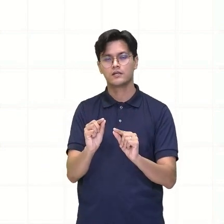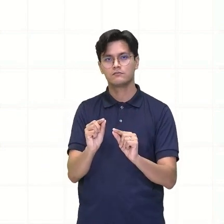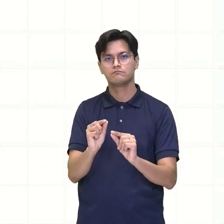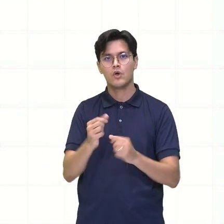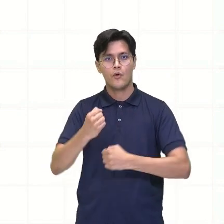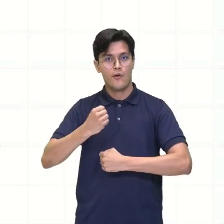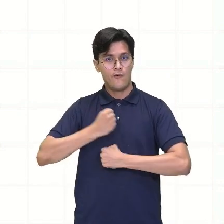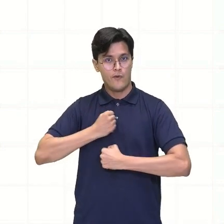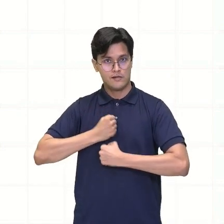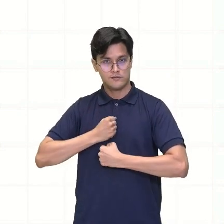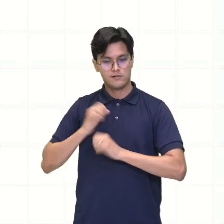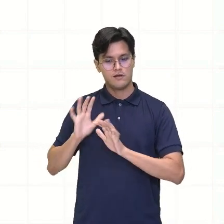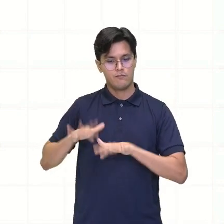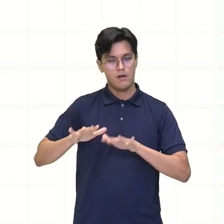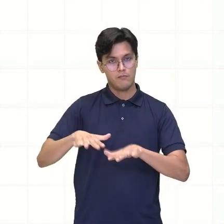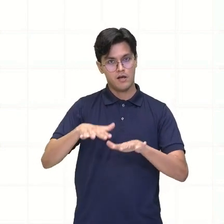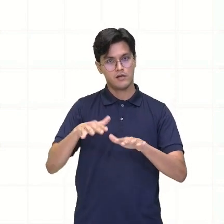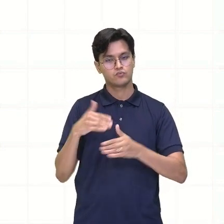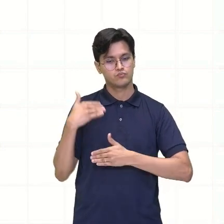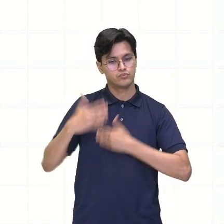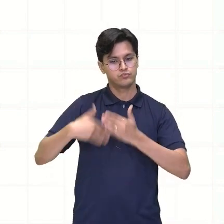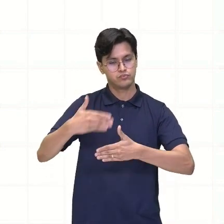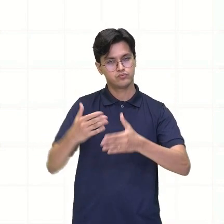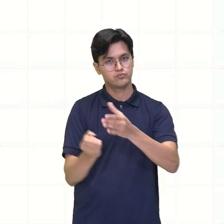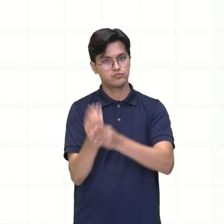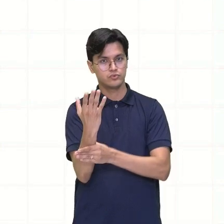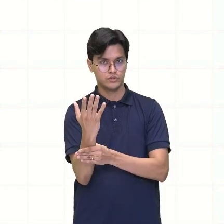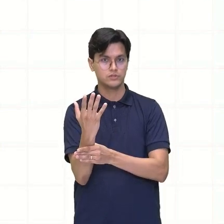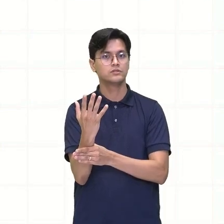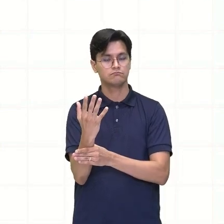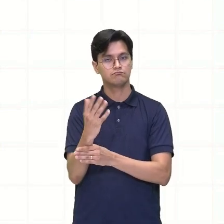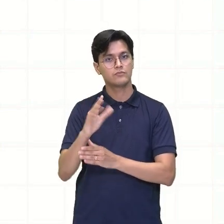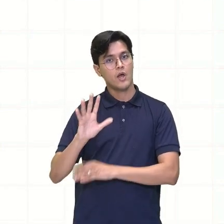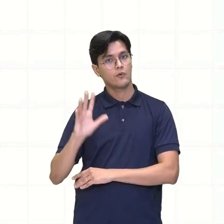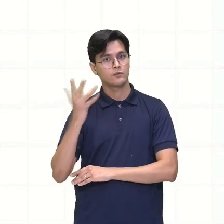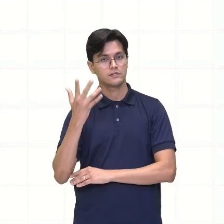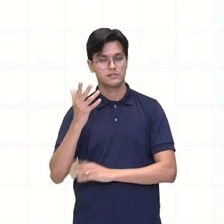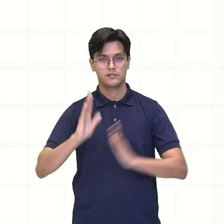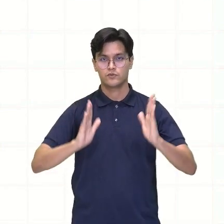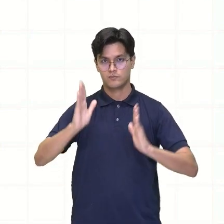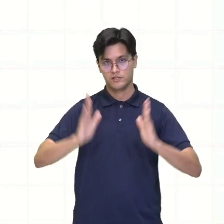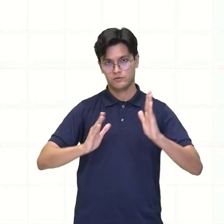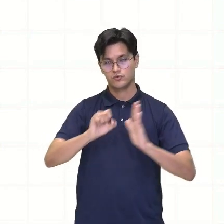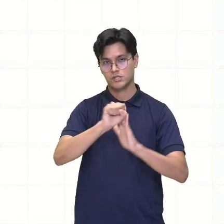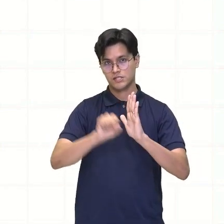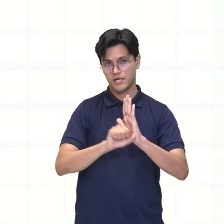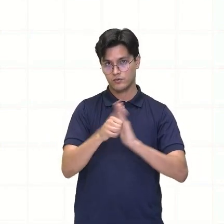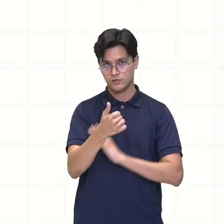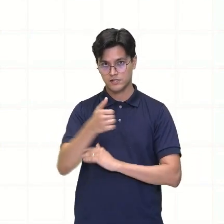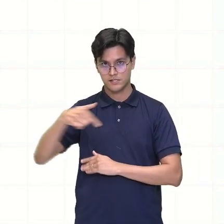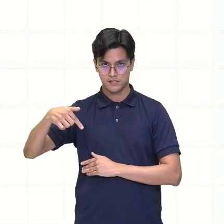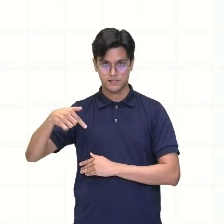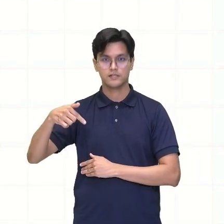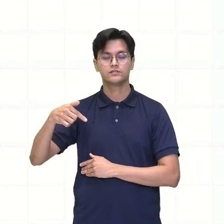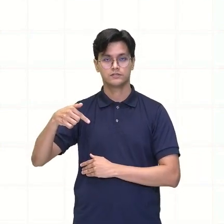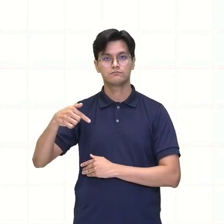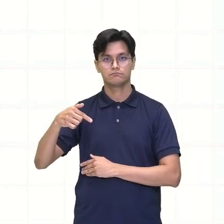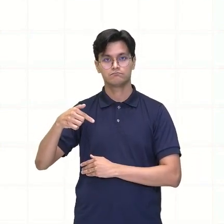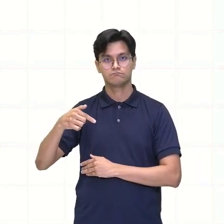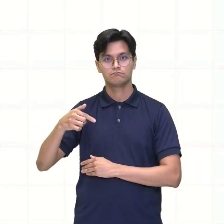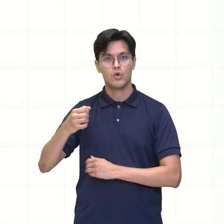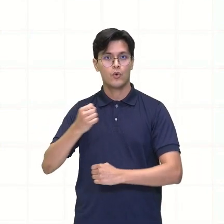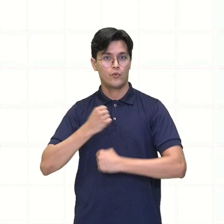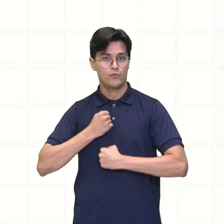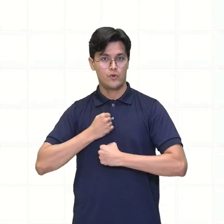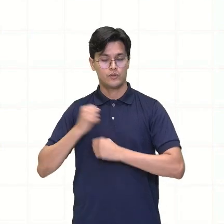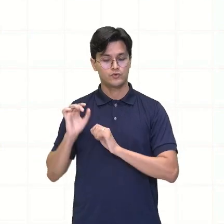desses estados nacionais, que vai ocorrer em meados do século XVII. Os exércitos